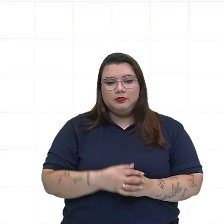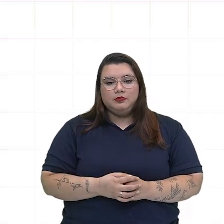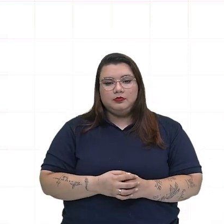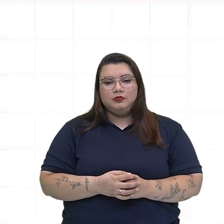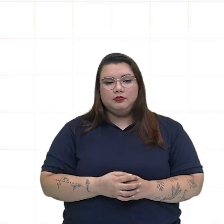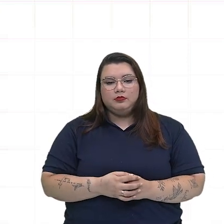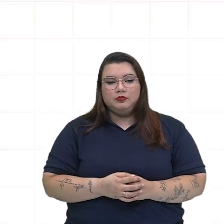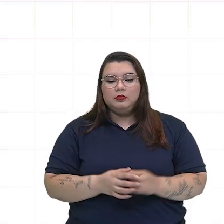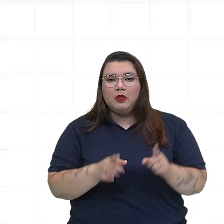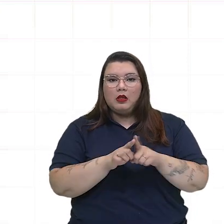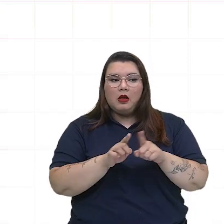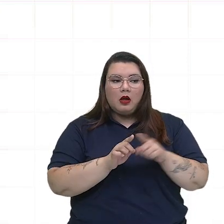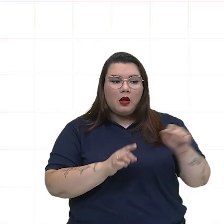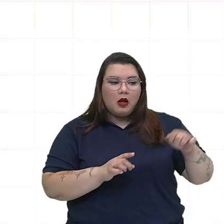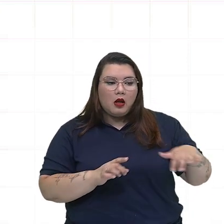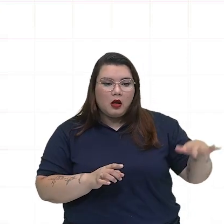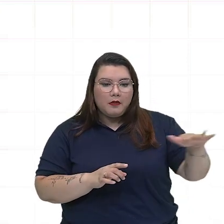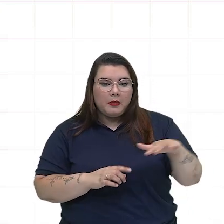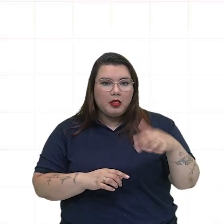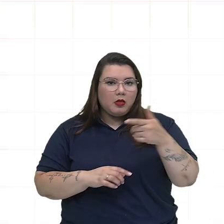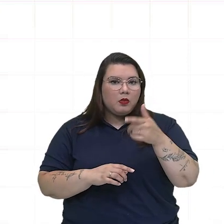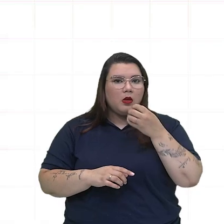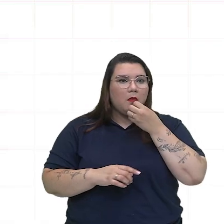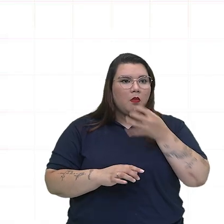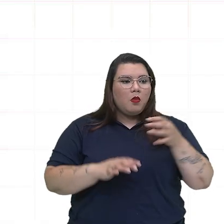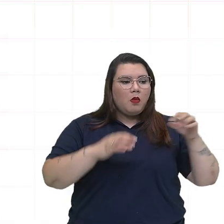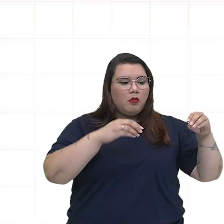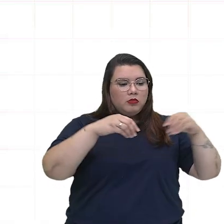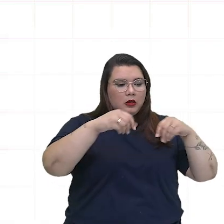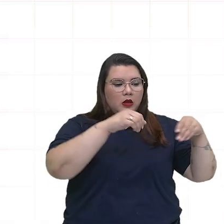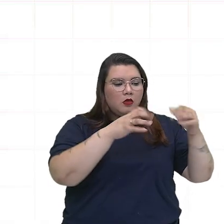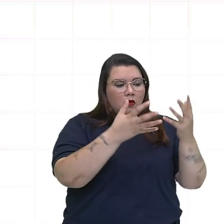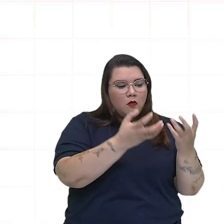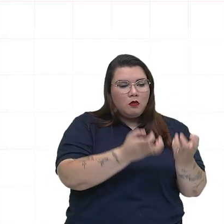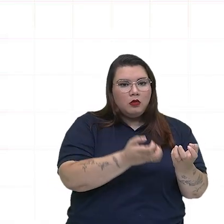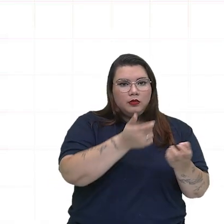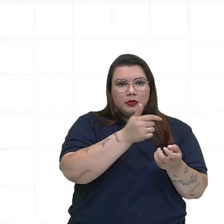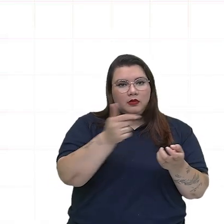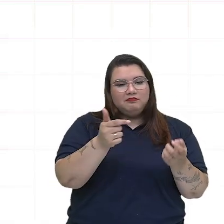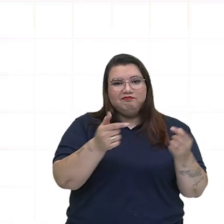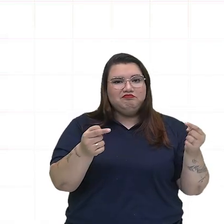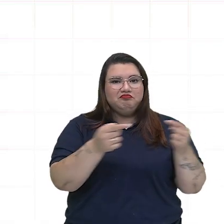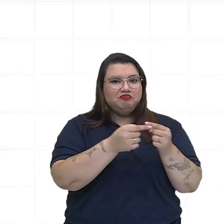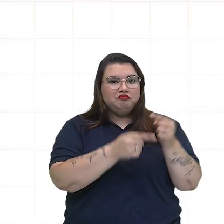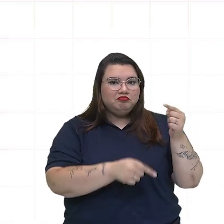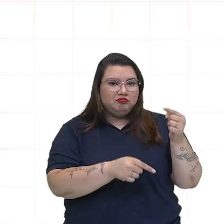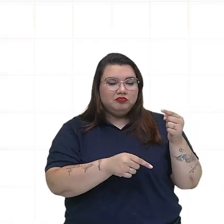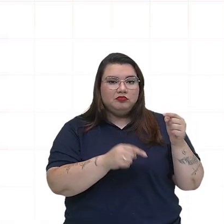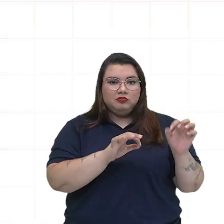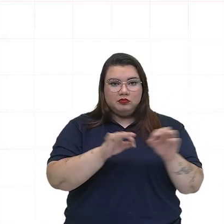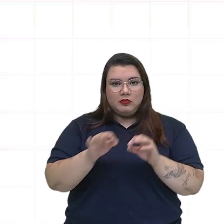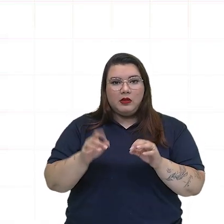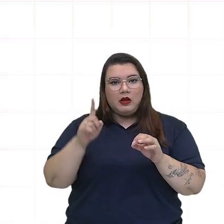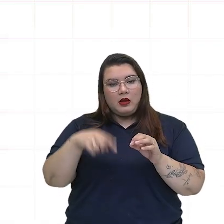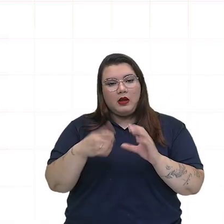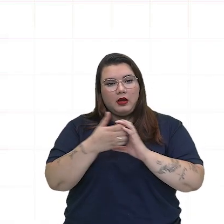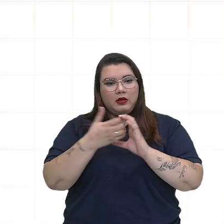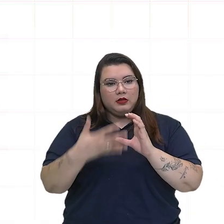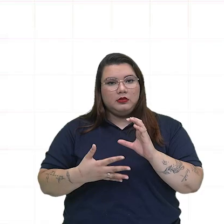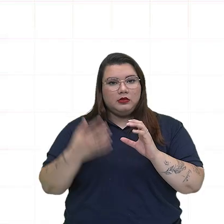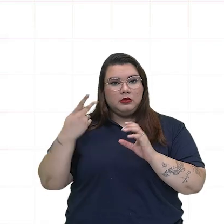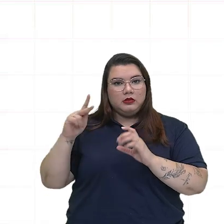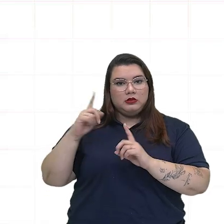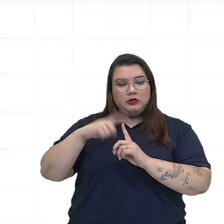E também em áreas que não têm uma boa infiltração, tá certo? Então, a gente observa aí essas características da irrigação